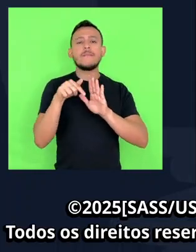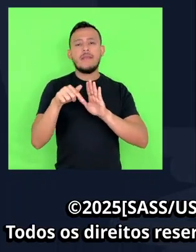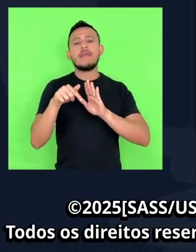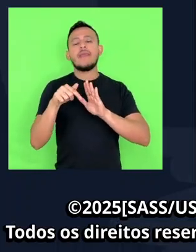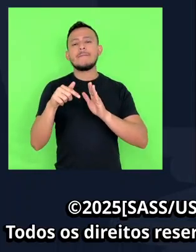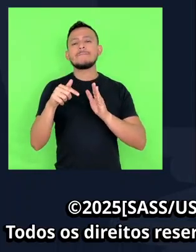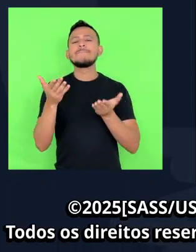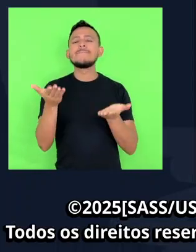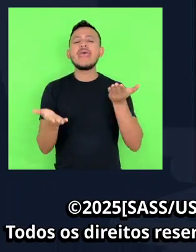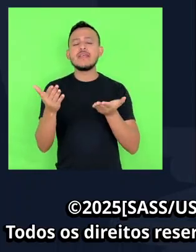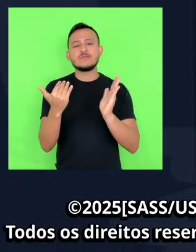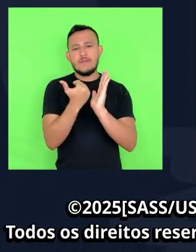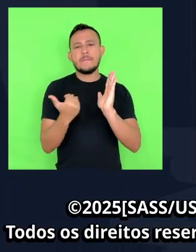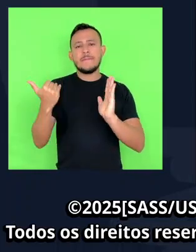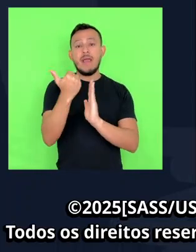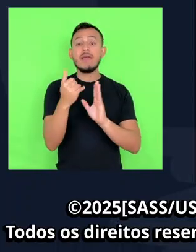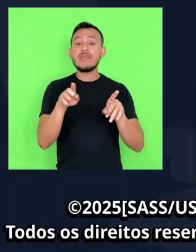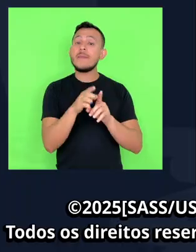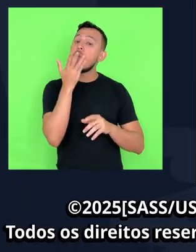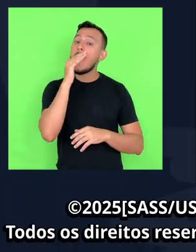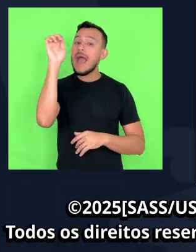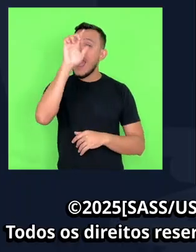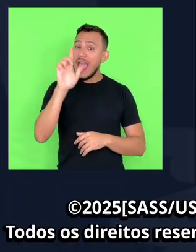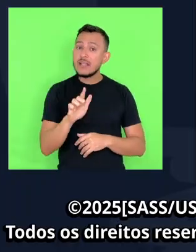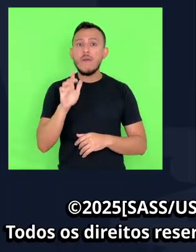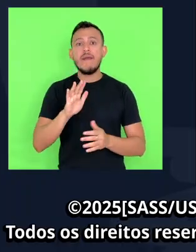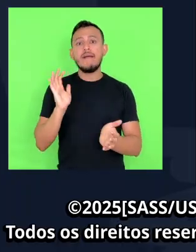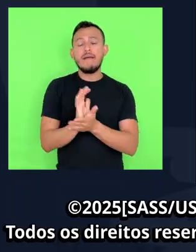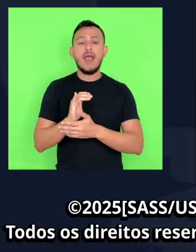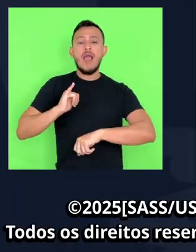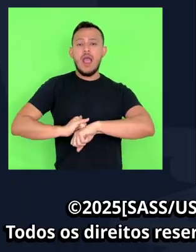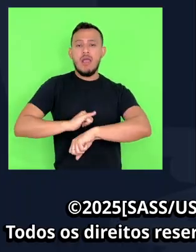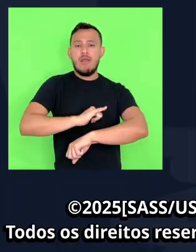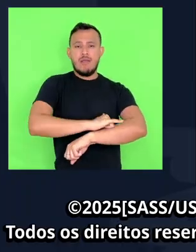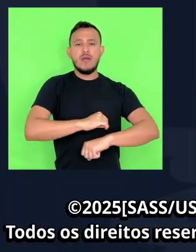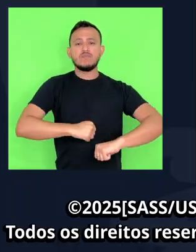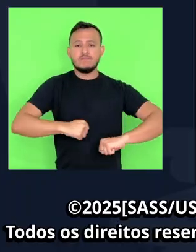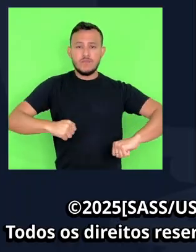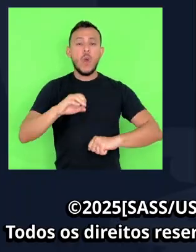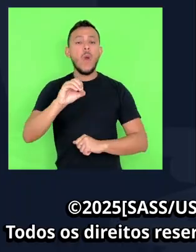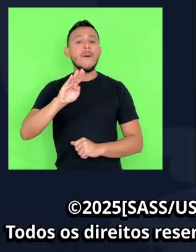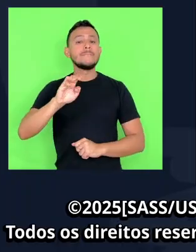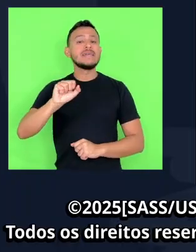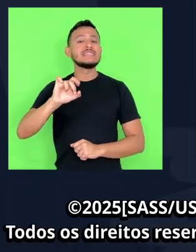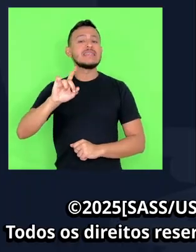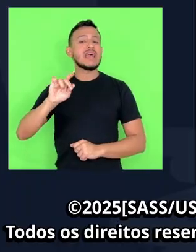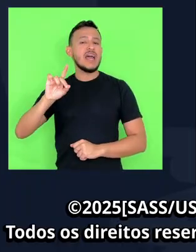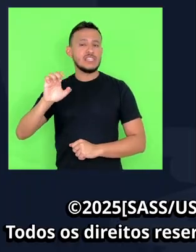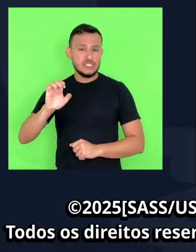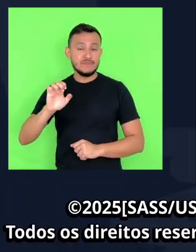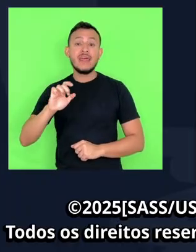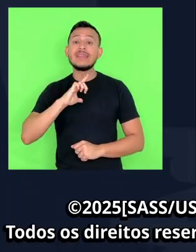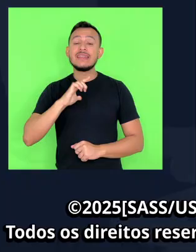de sobrepeso, e aqui em azul, as de obesidade. Finalizamos aqui essa série